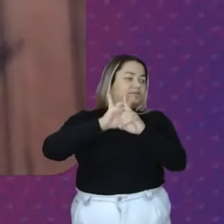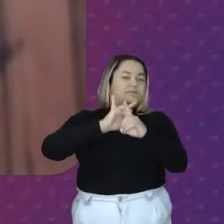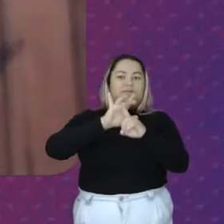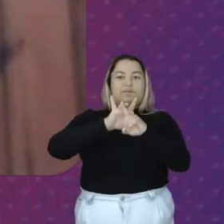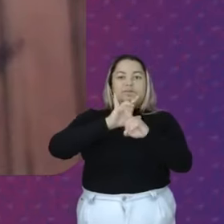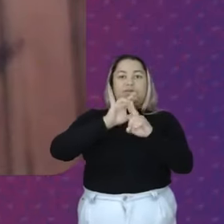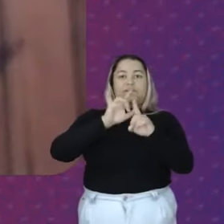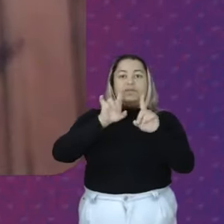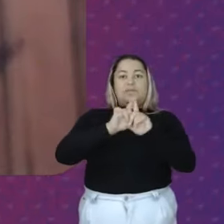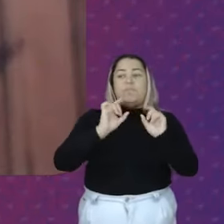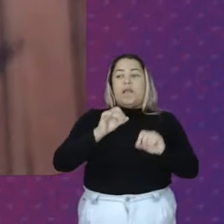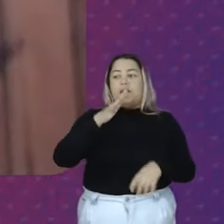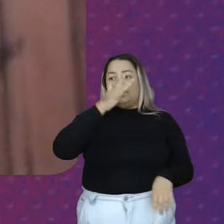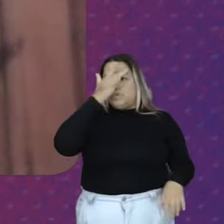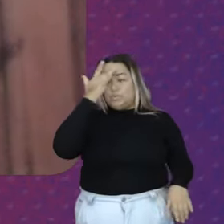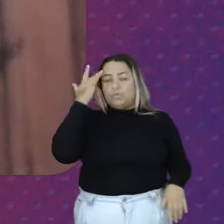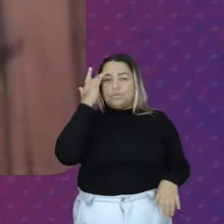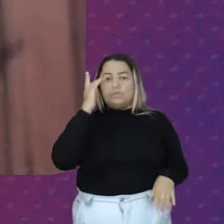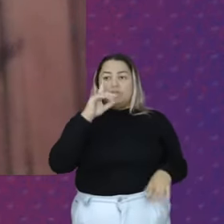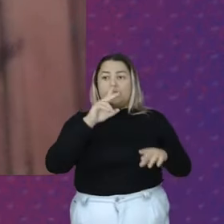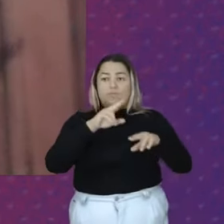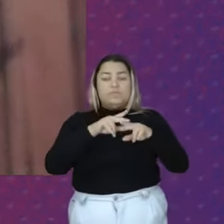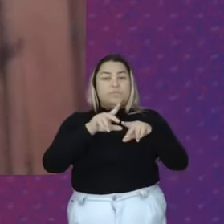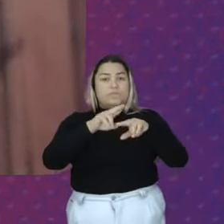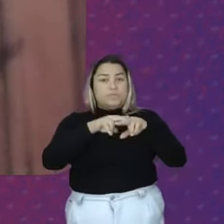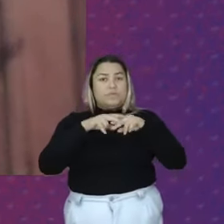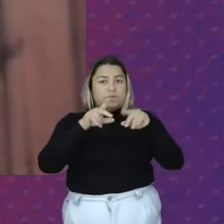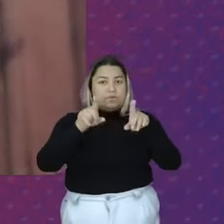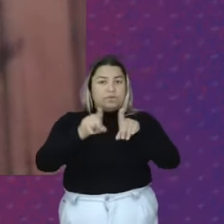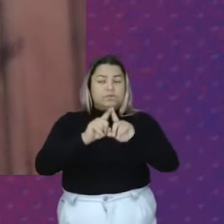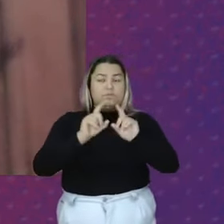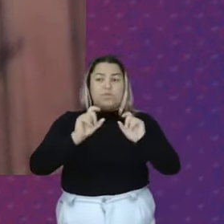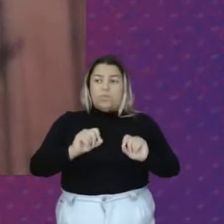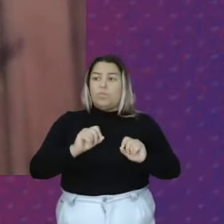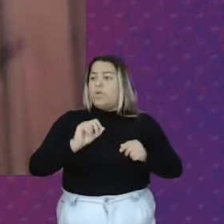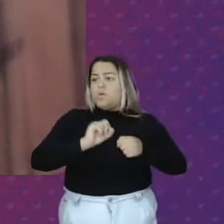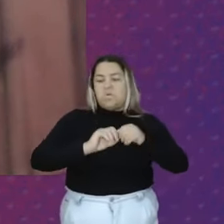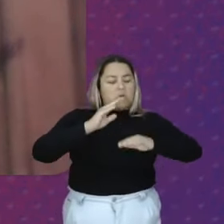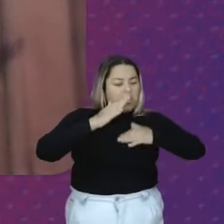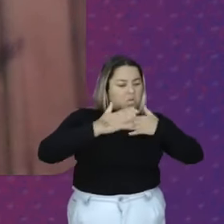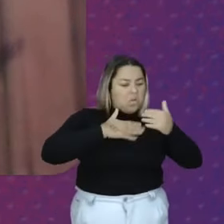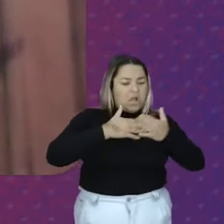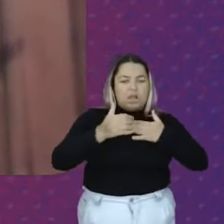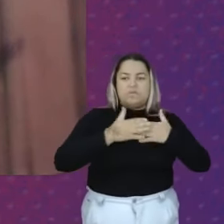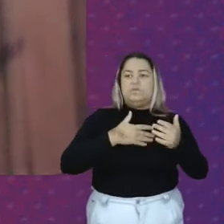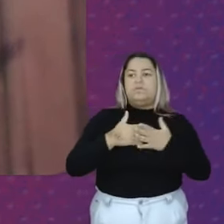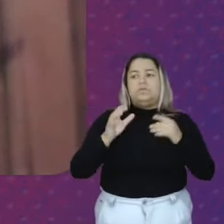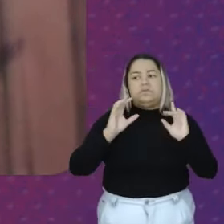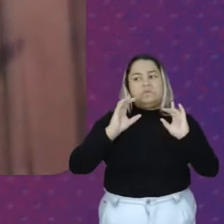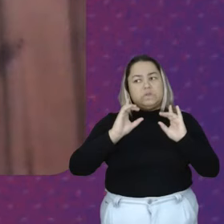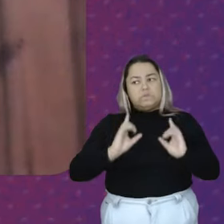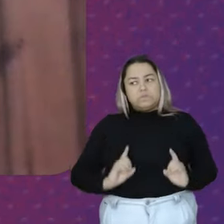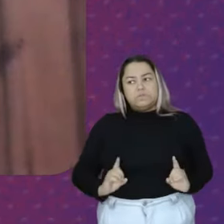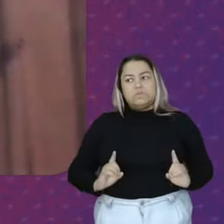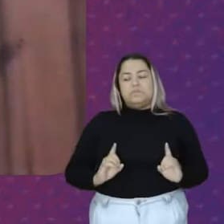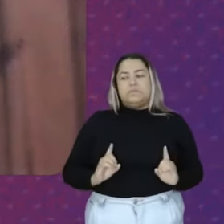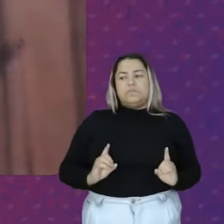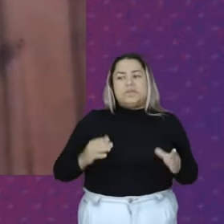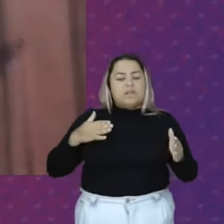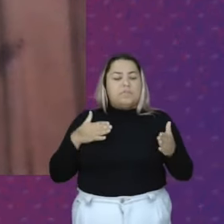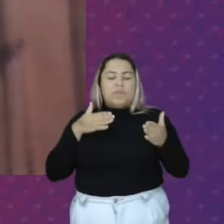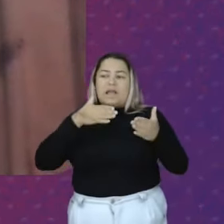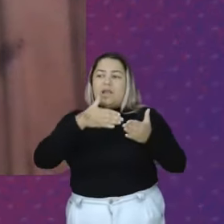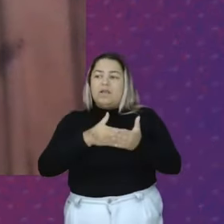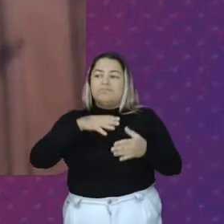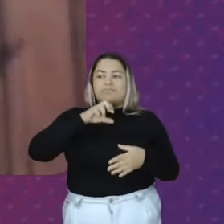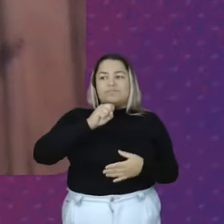diz a pessoa é por ser uma pessoa com deficiência é incapaz de fazer qualquer coisa entende a deficiência Como eu disse está nas barreiras